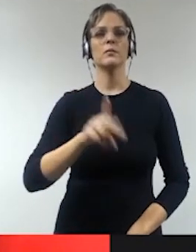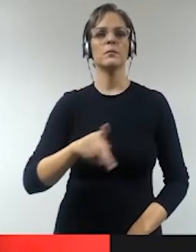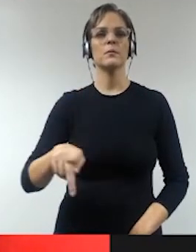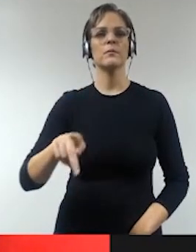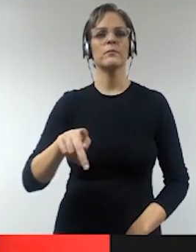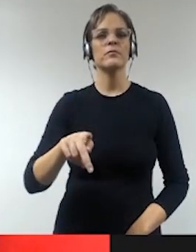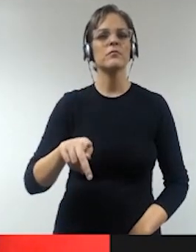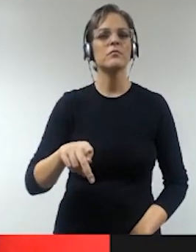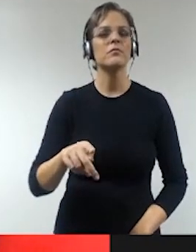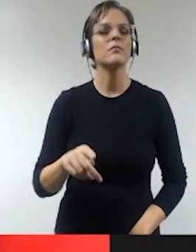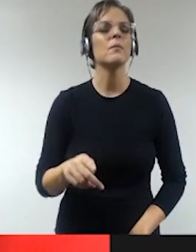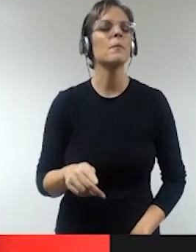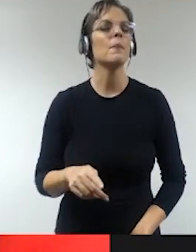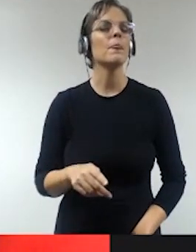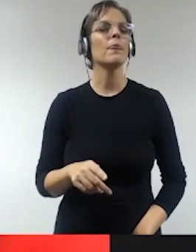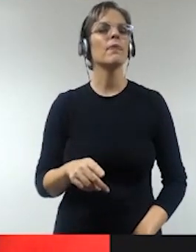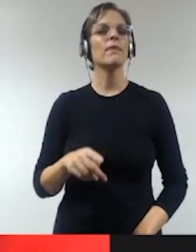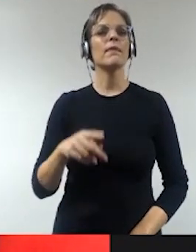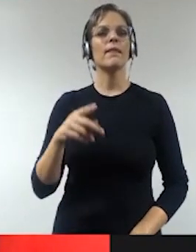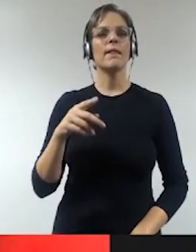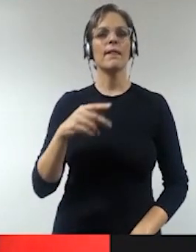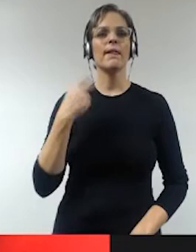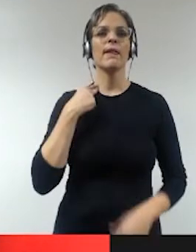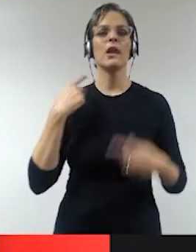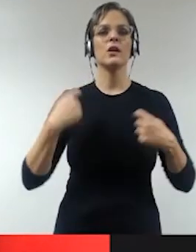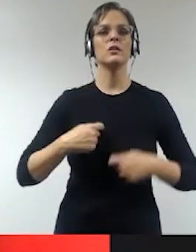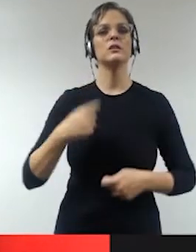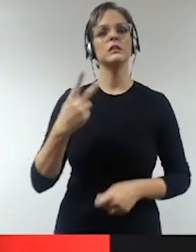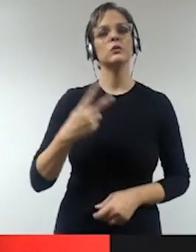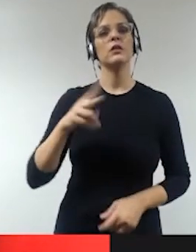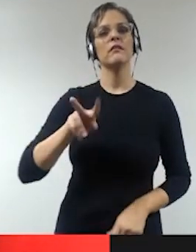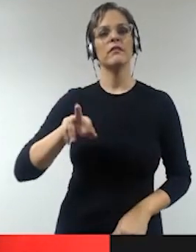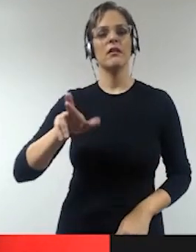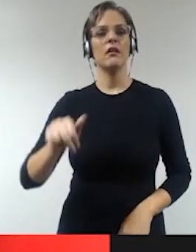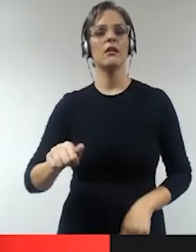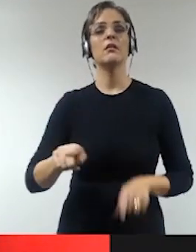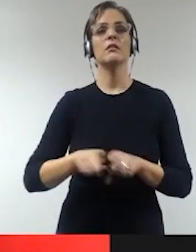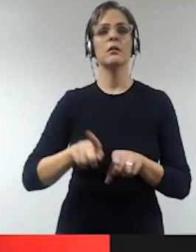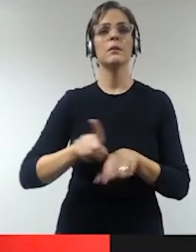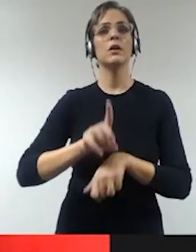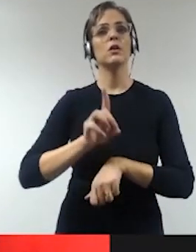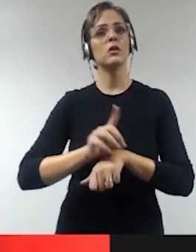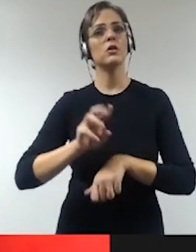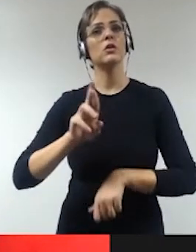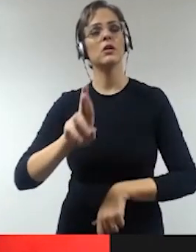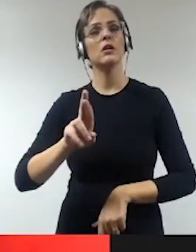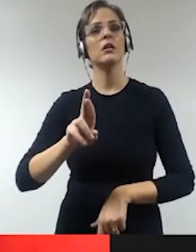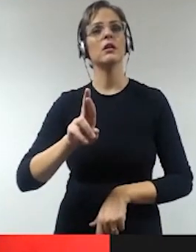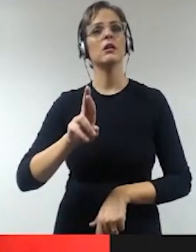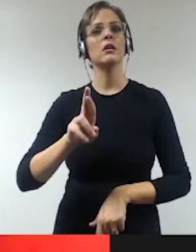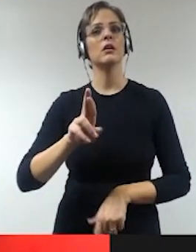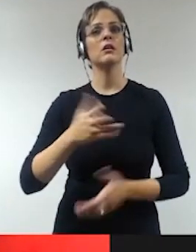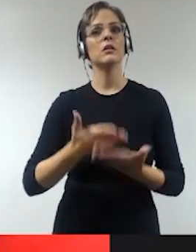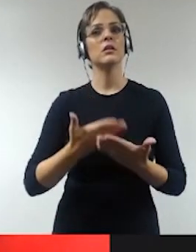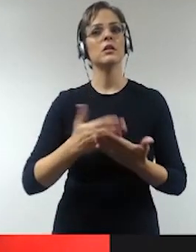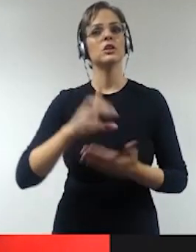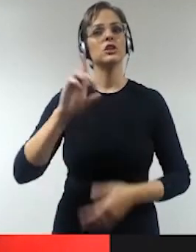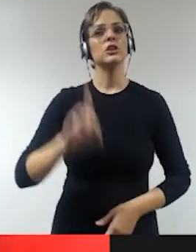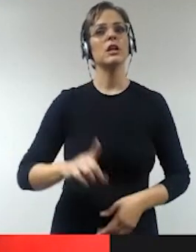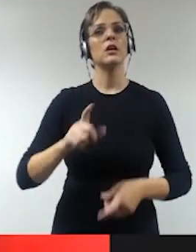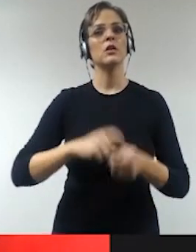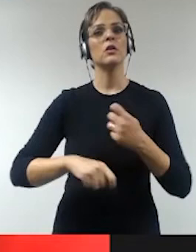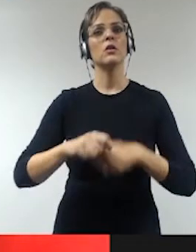Magistratura, juíza titular da 2ª Vara Empresarial, como eu já falei, e também doutorada em Direito Comercial